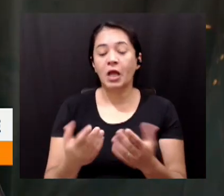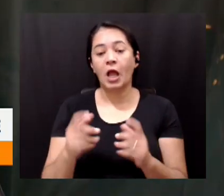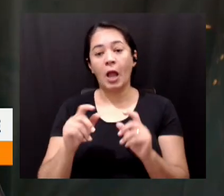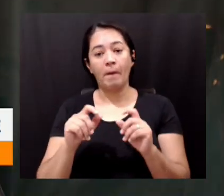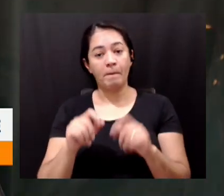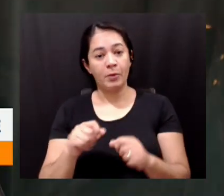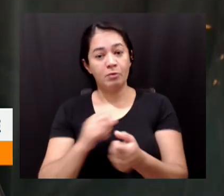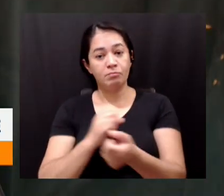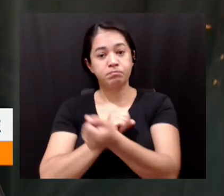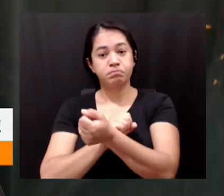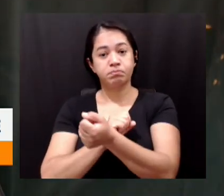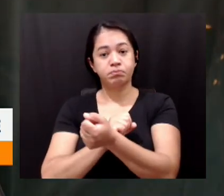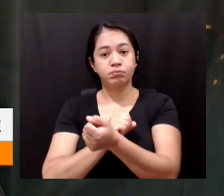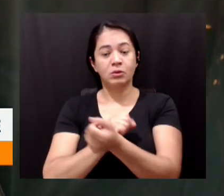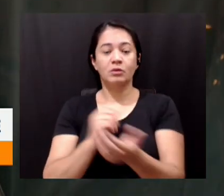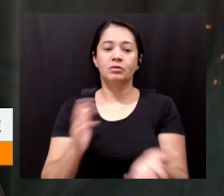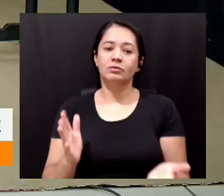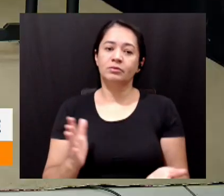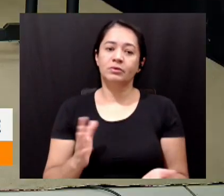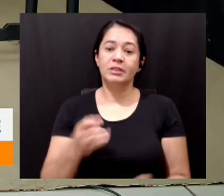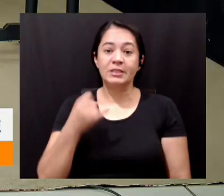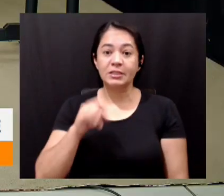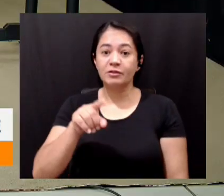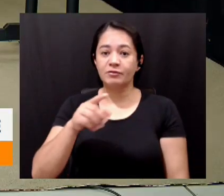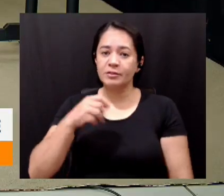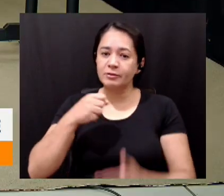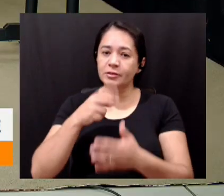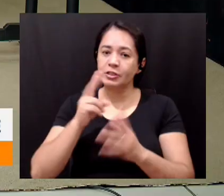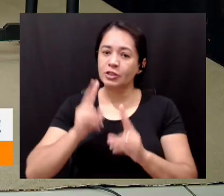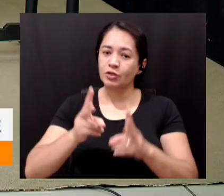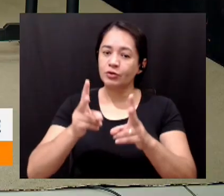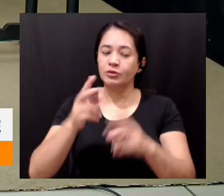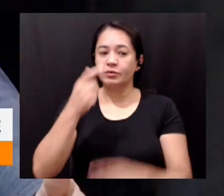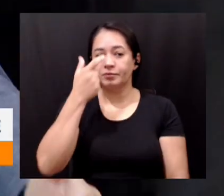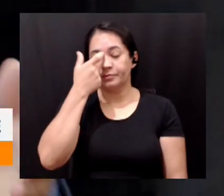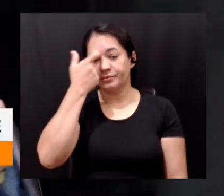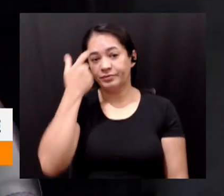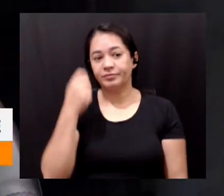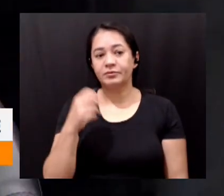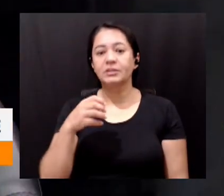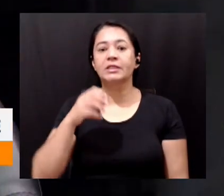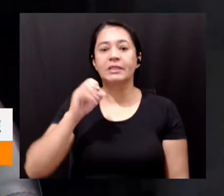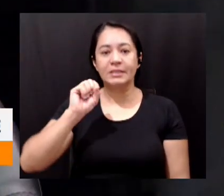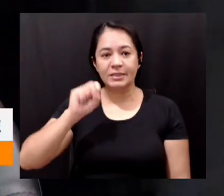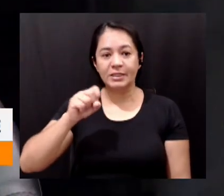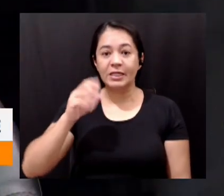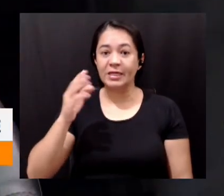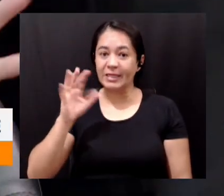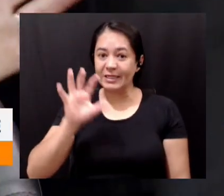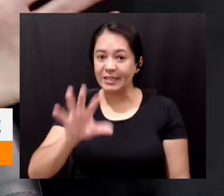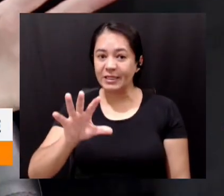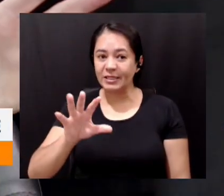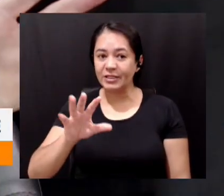de um vício, se você E se me persistir no jogo. permite, Rúbia, isso foi inserido pela Lei 14.709 pelo anexo 10